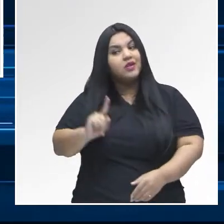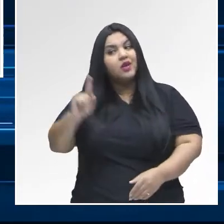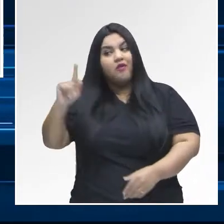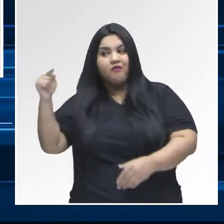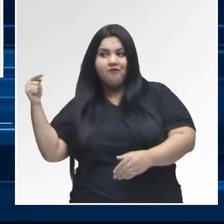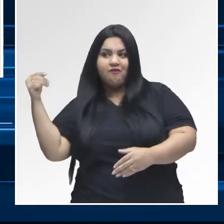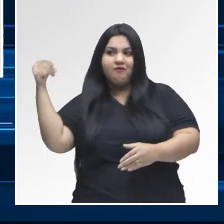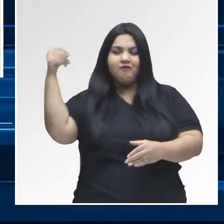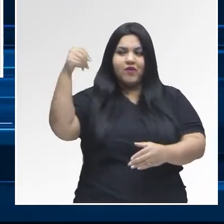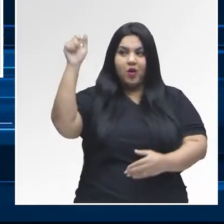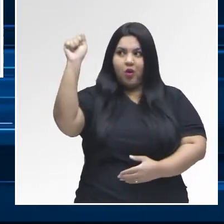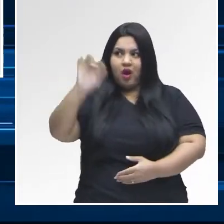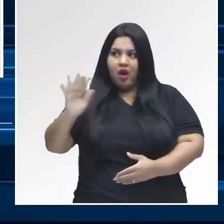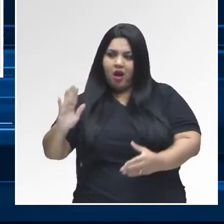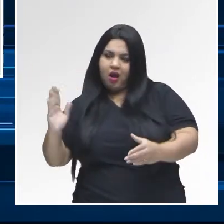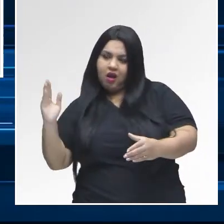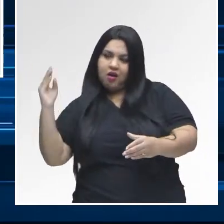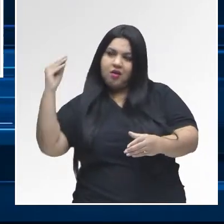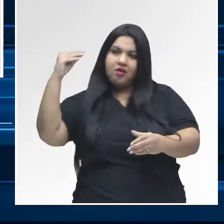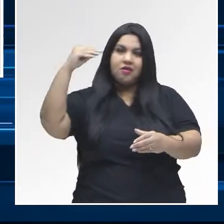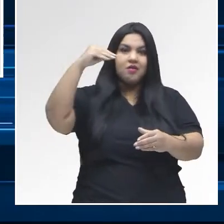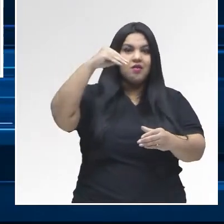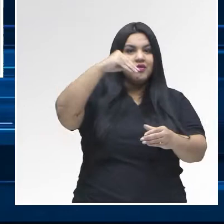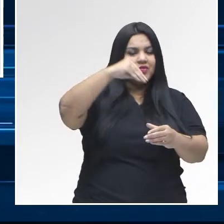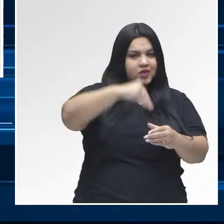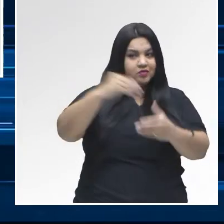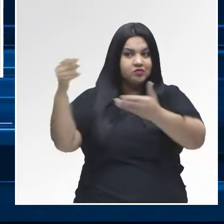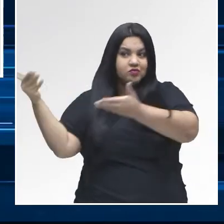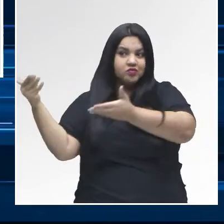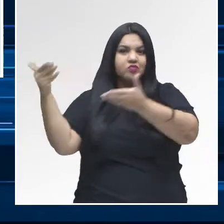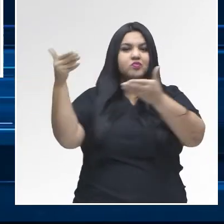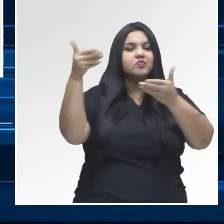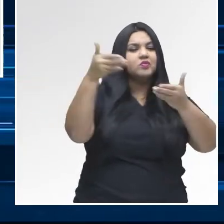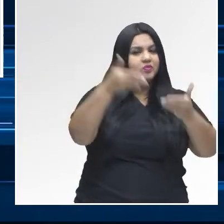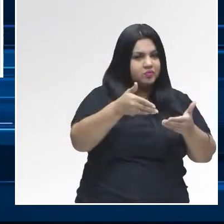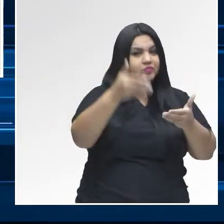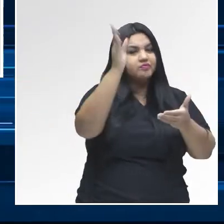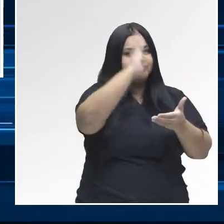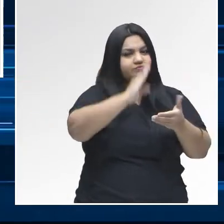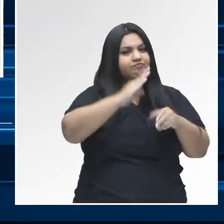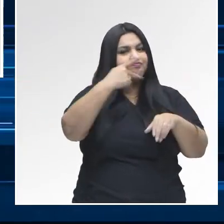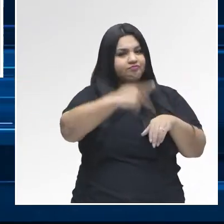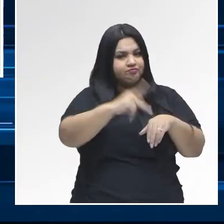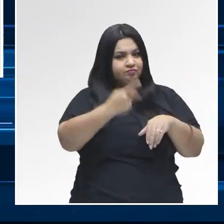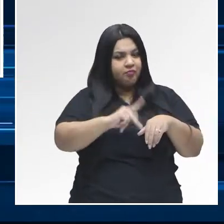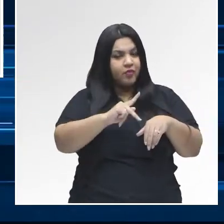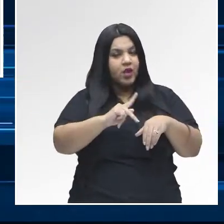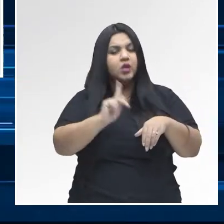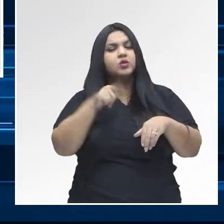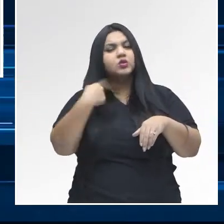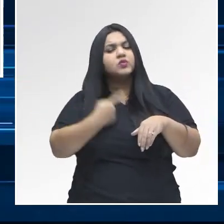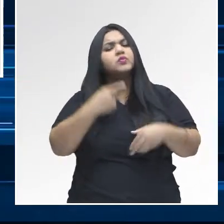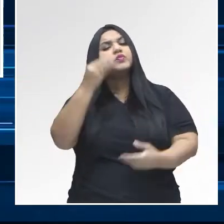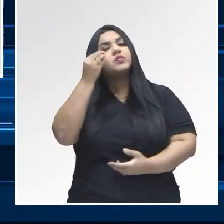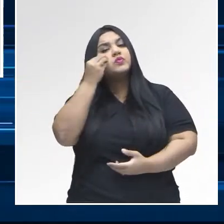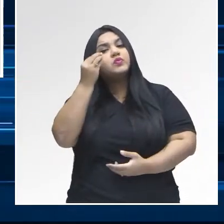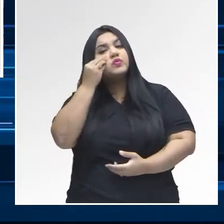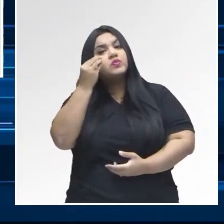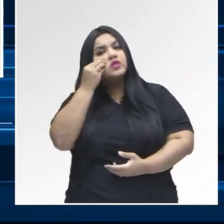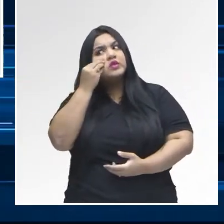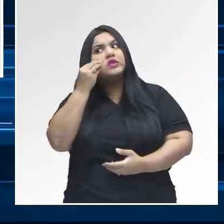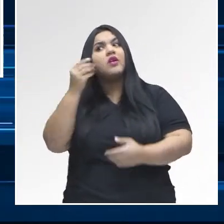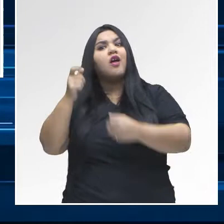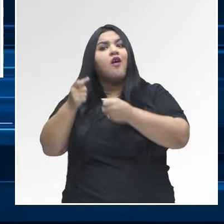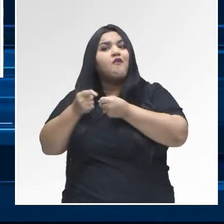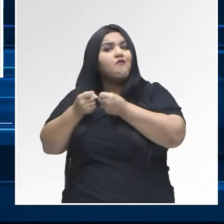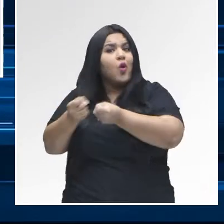que em algum momento esses africanos foram trazidos para o Brasil. E a gente vai ver que eles foram trazidos à força,